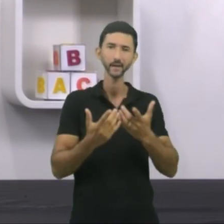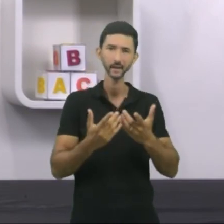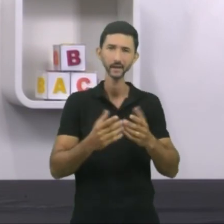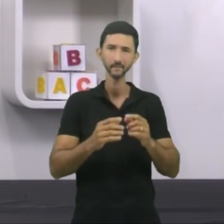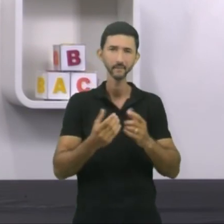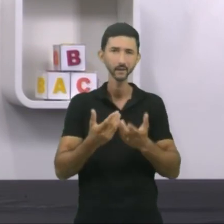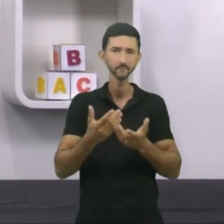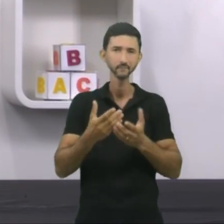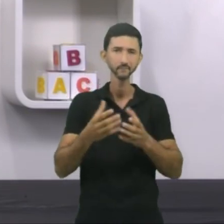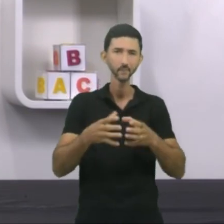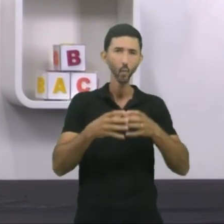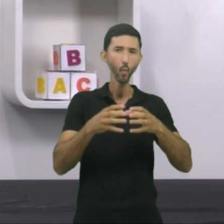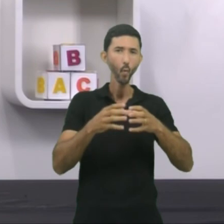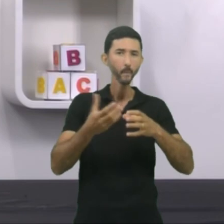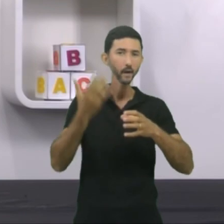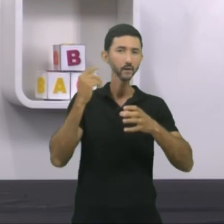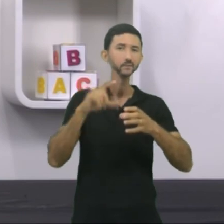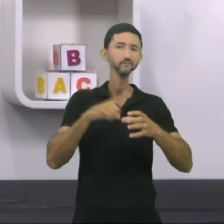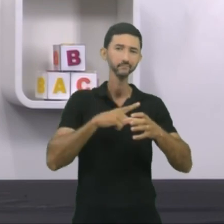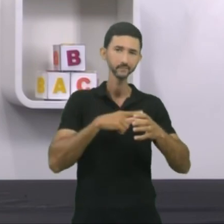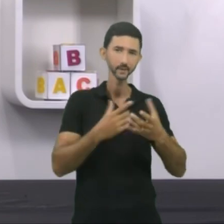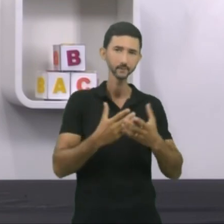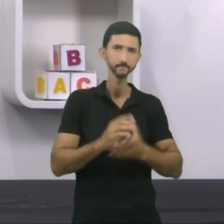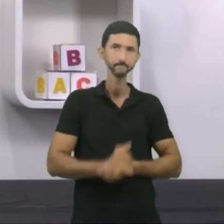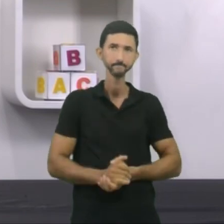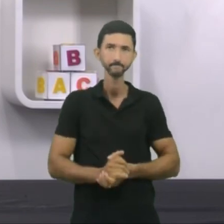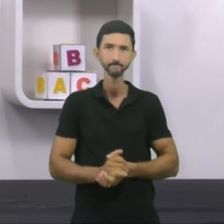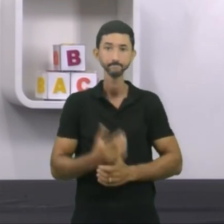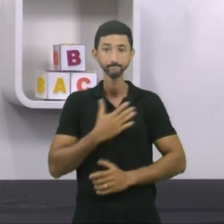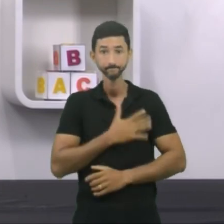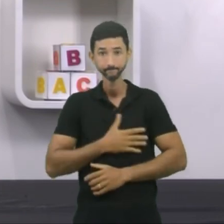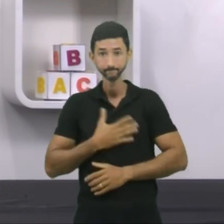o antigo NAFTA possuía. Querido aluno,